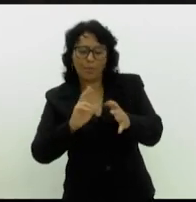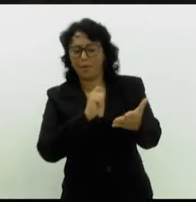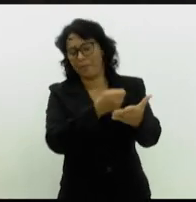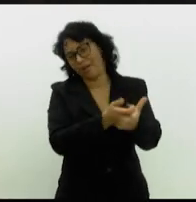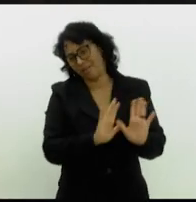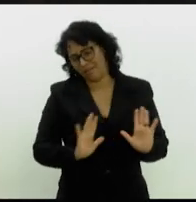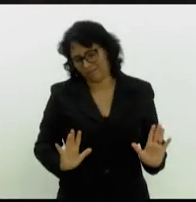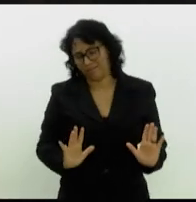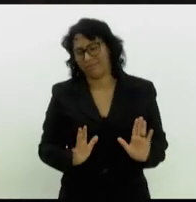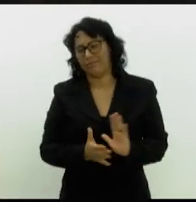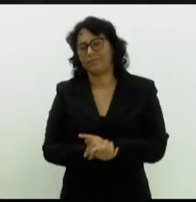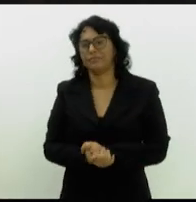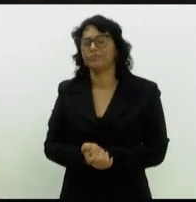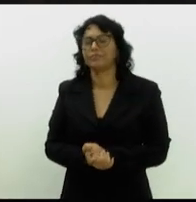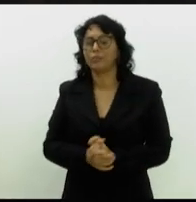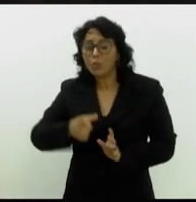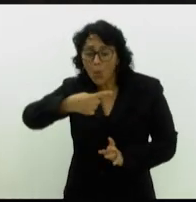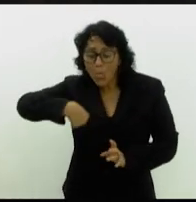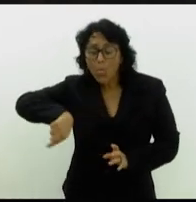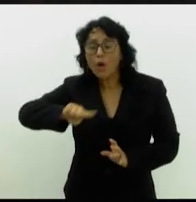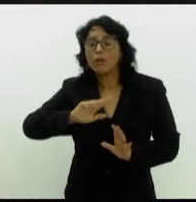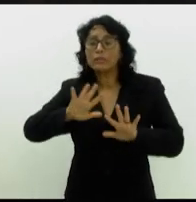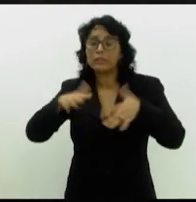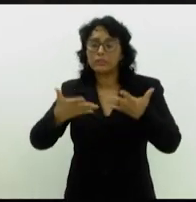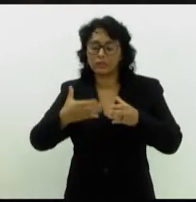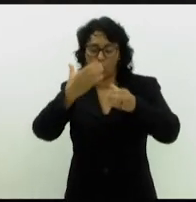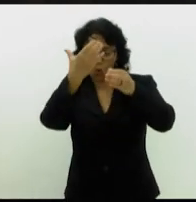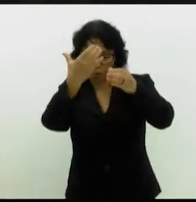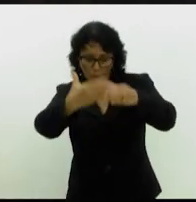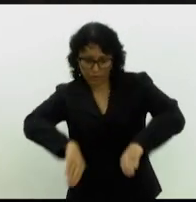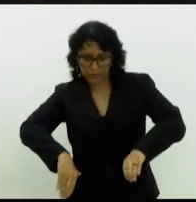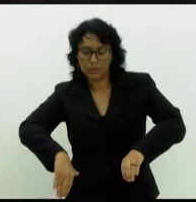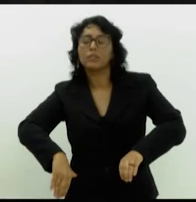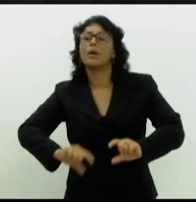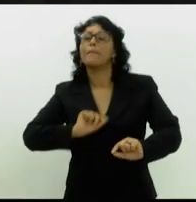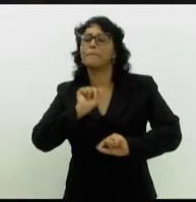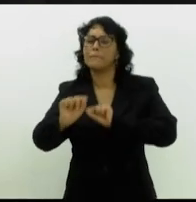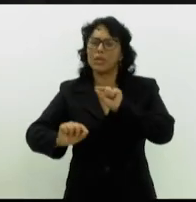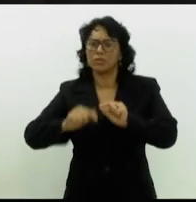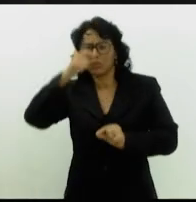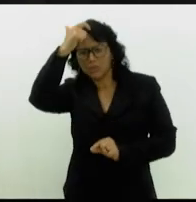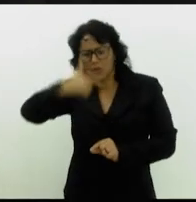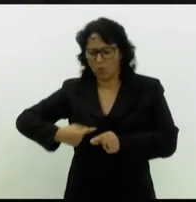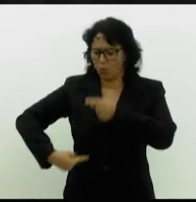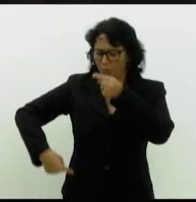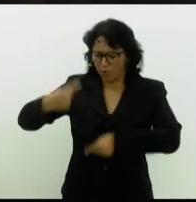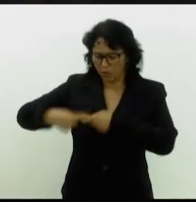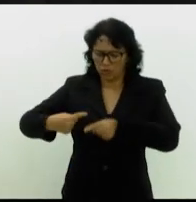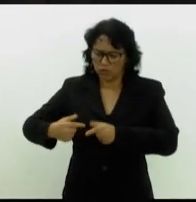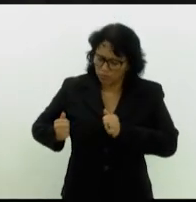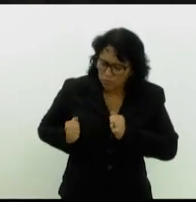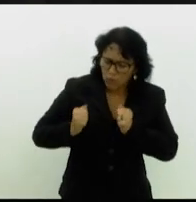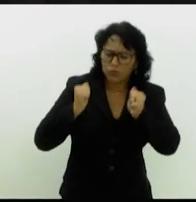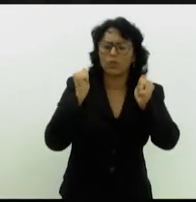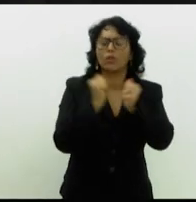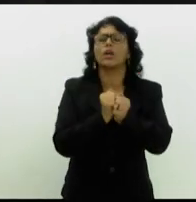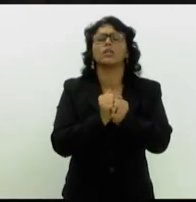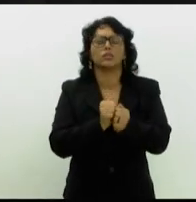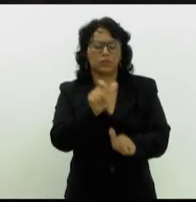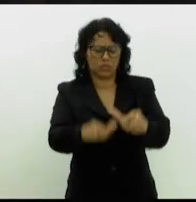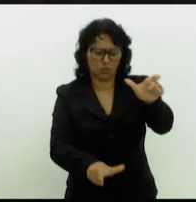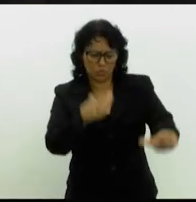Servidor Público concursado Mas também como parlamentar estou ao lado dos dos trabalhadores e estaremos